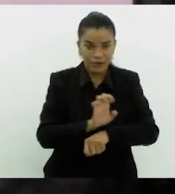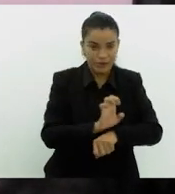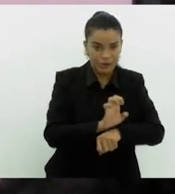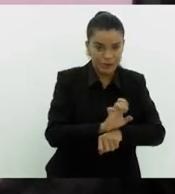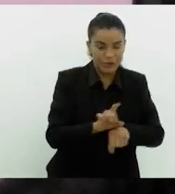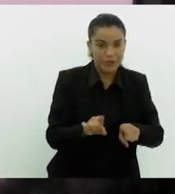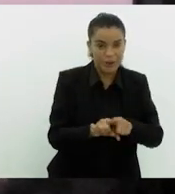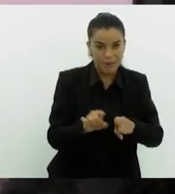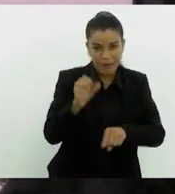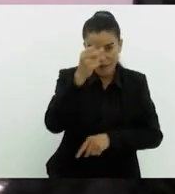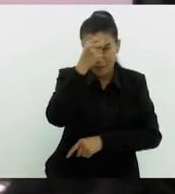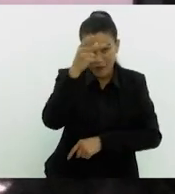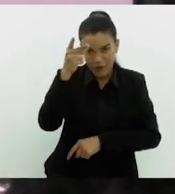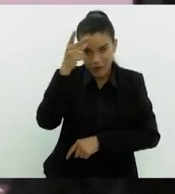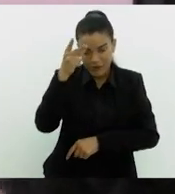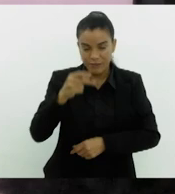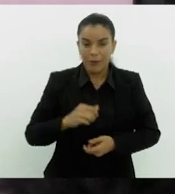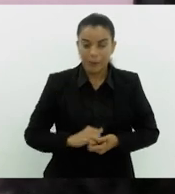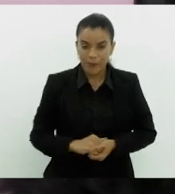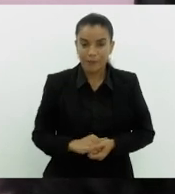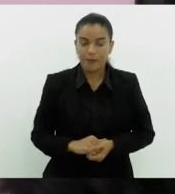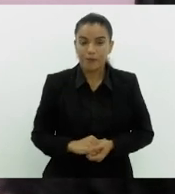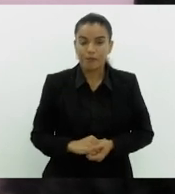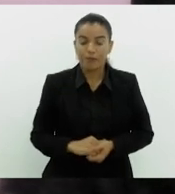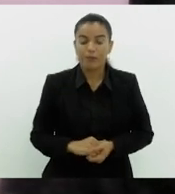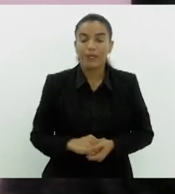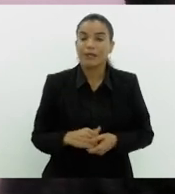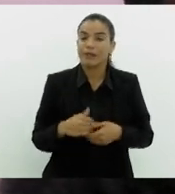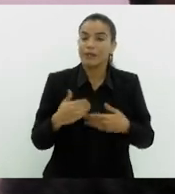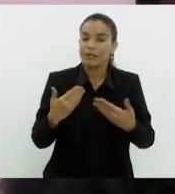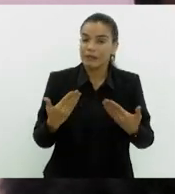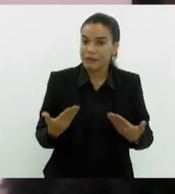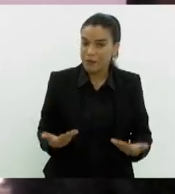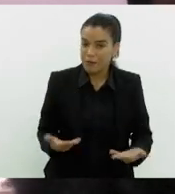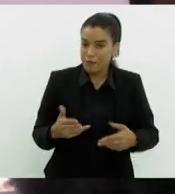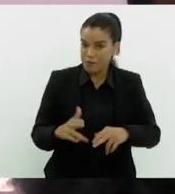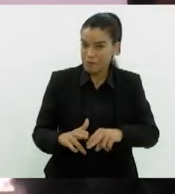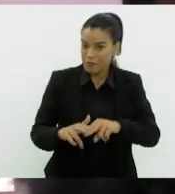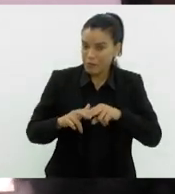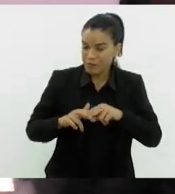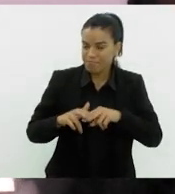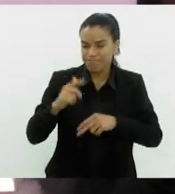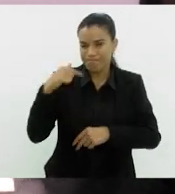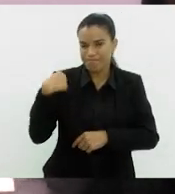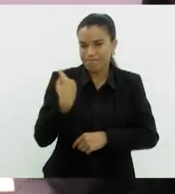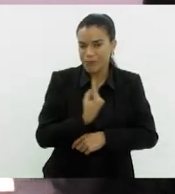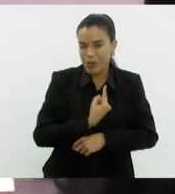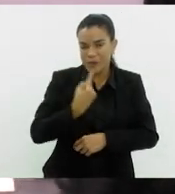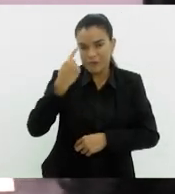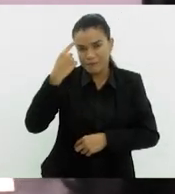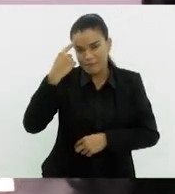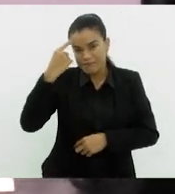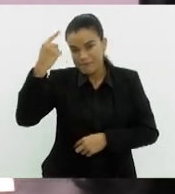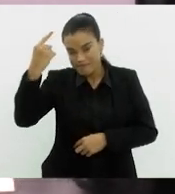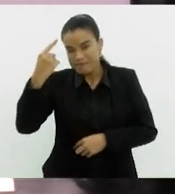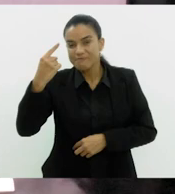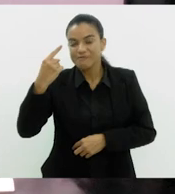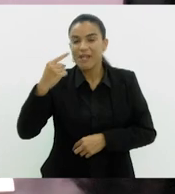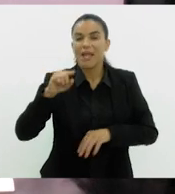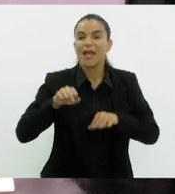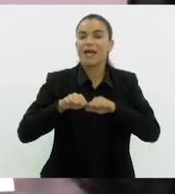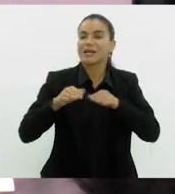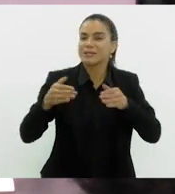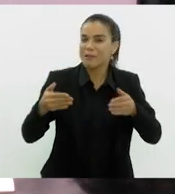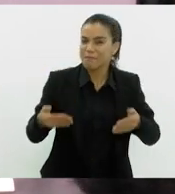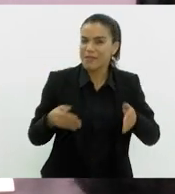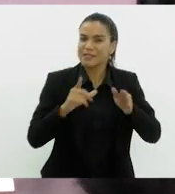no plano municipal, como as prefeituras. E aí eu trago isso para pensarmos que esta mesa está absolutamente